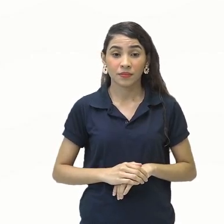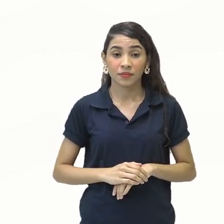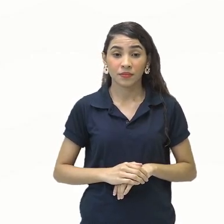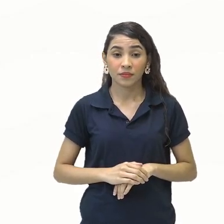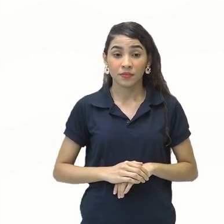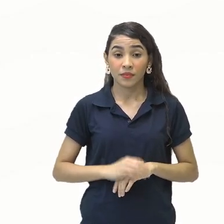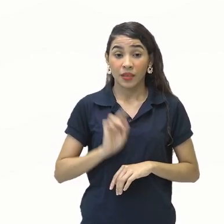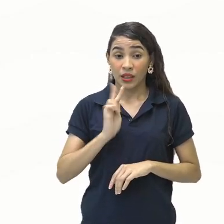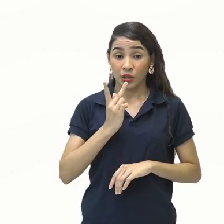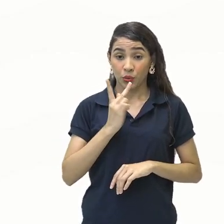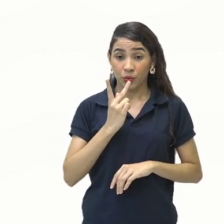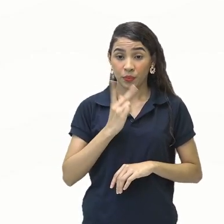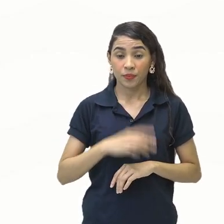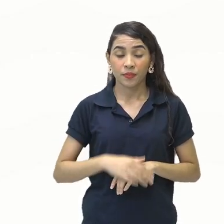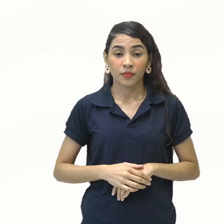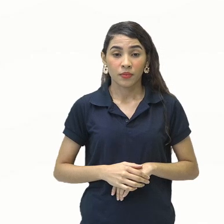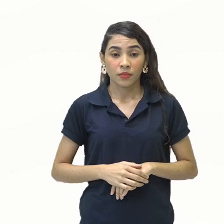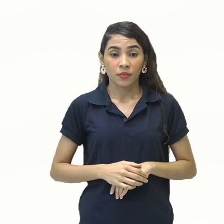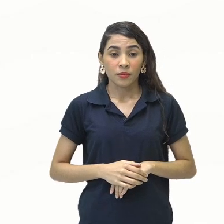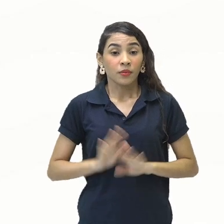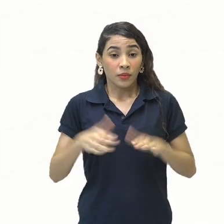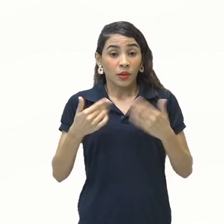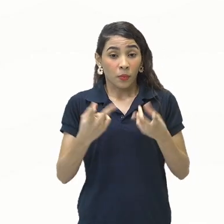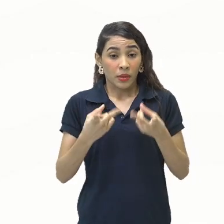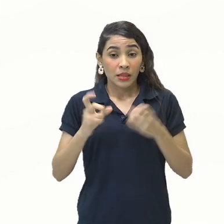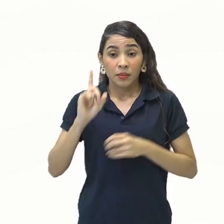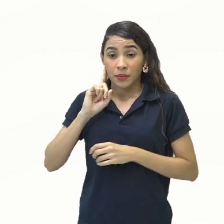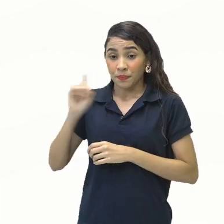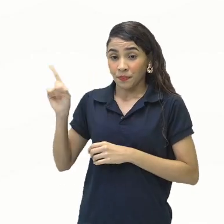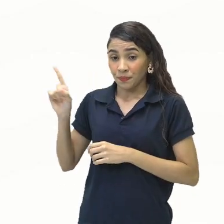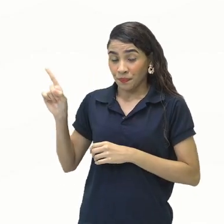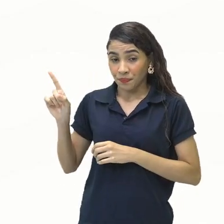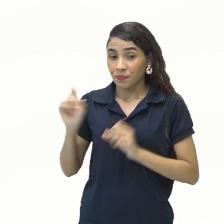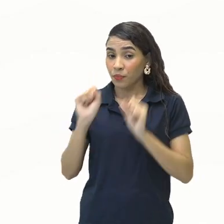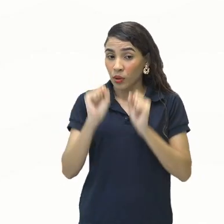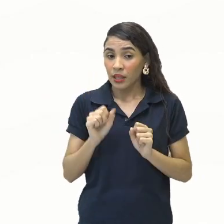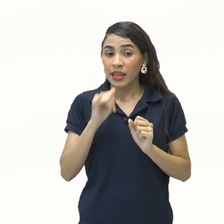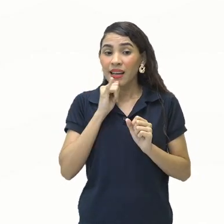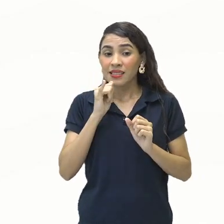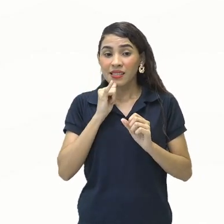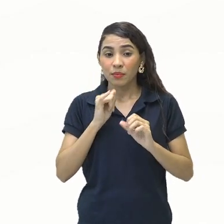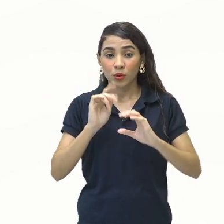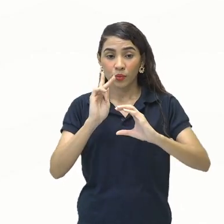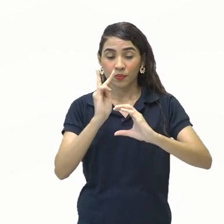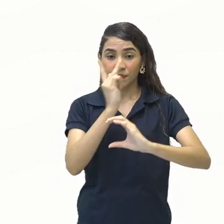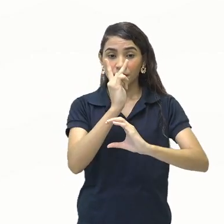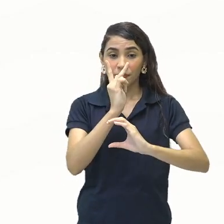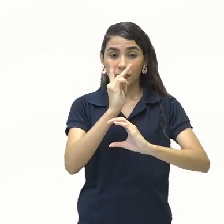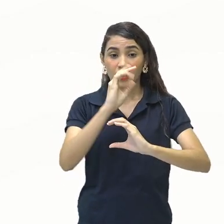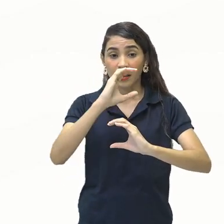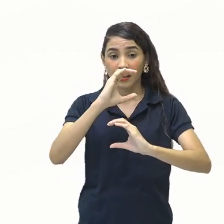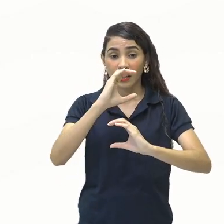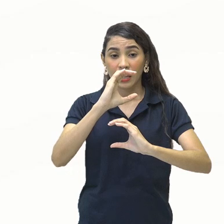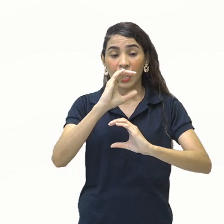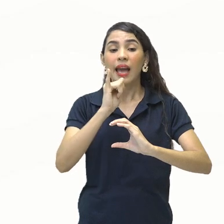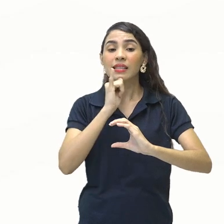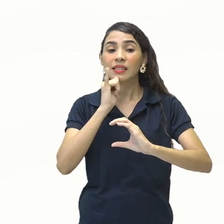o hidrogênio, tá? Então, note que aqui ele poderia estar em cima. Então, nós poderíamos estar